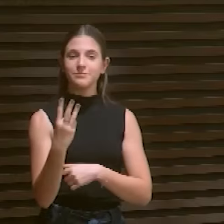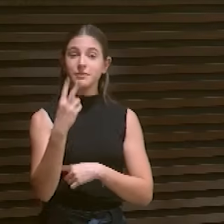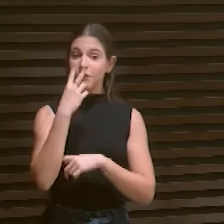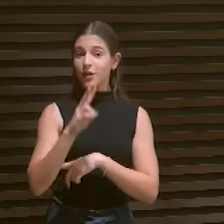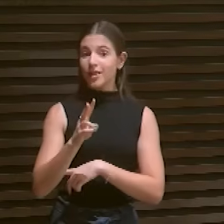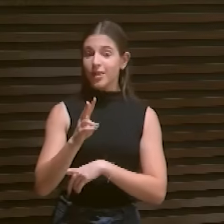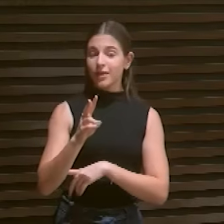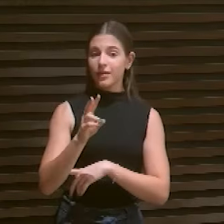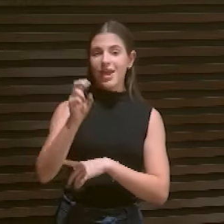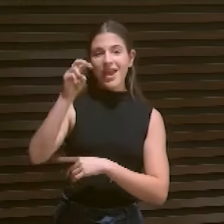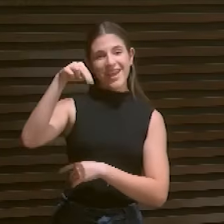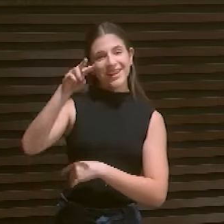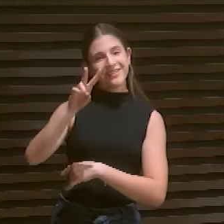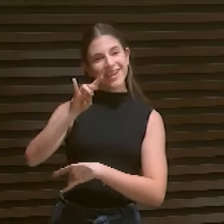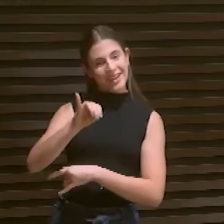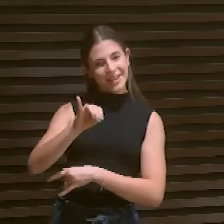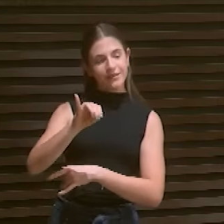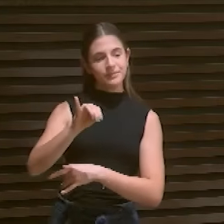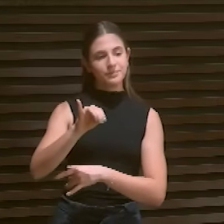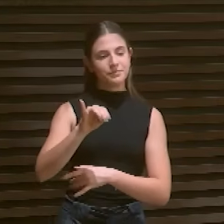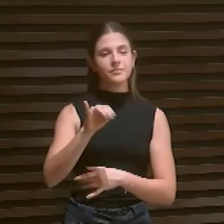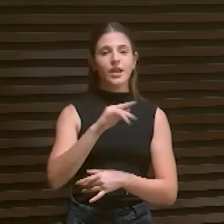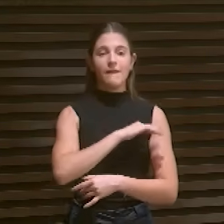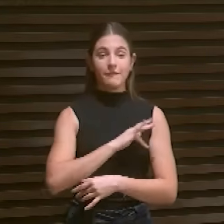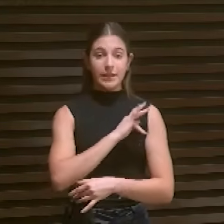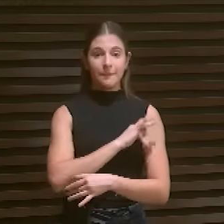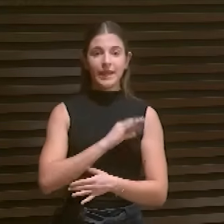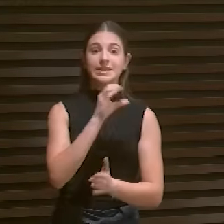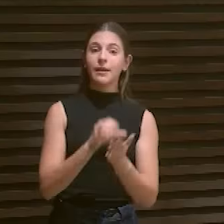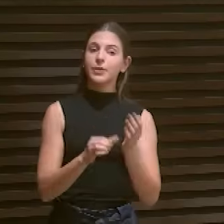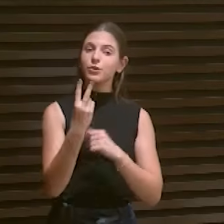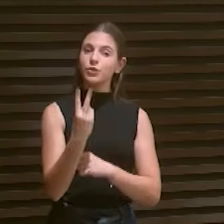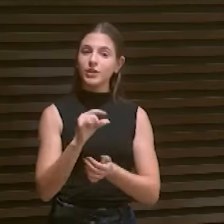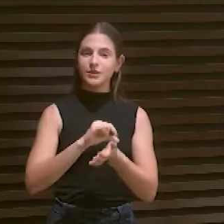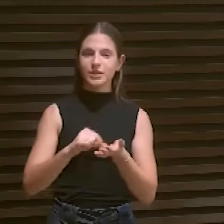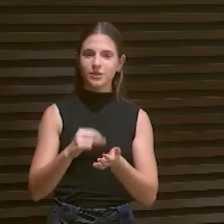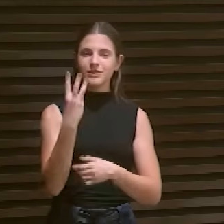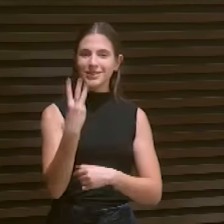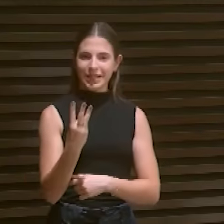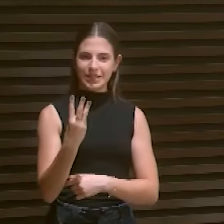na versão NVI. Filipenses, capítulo 2, versículo 3.